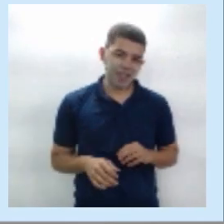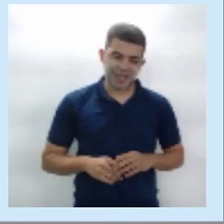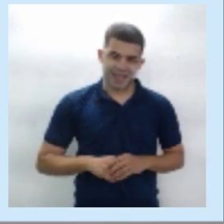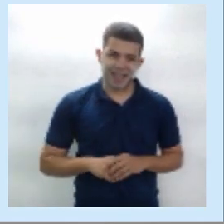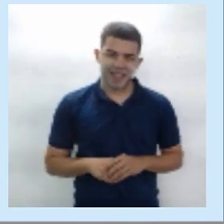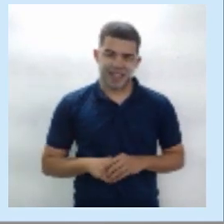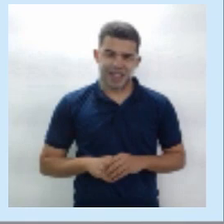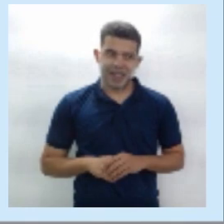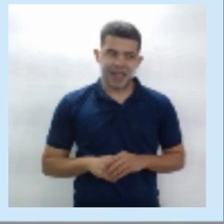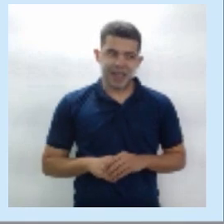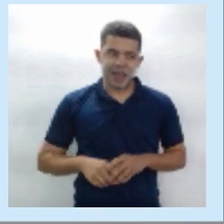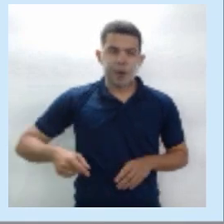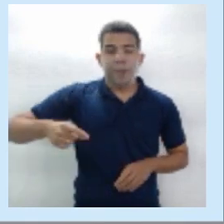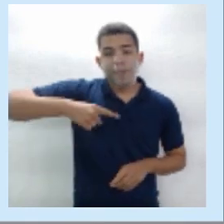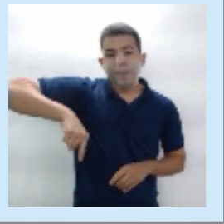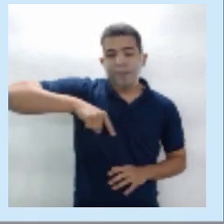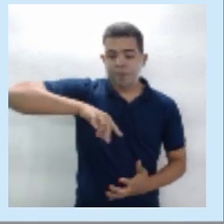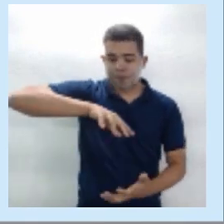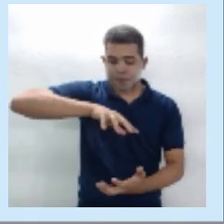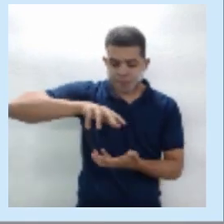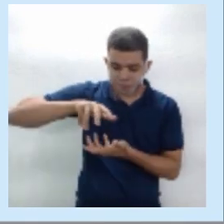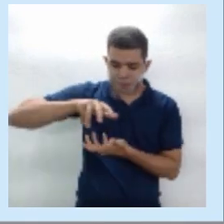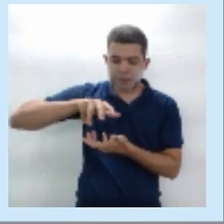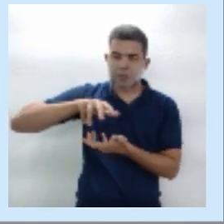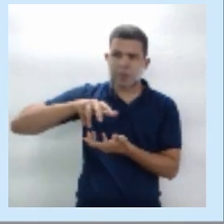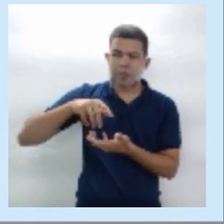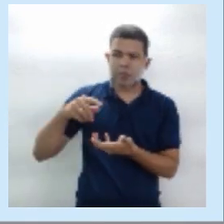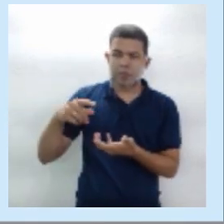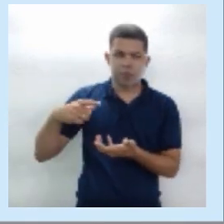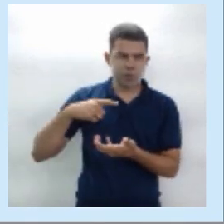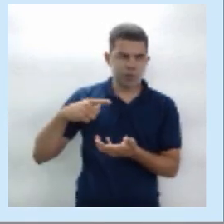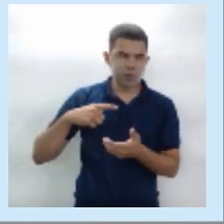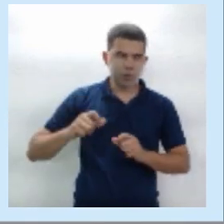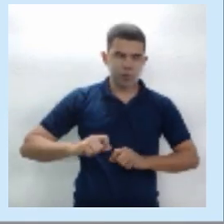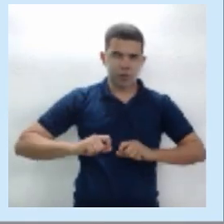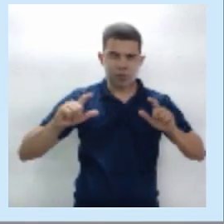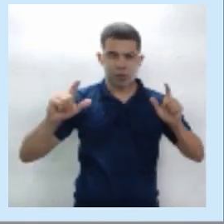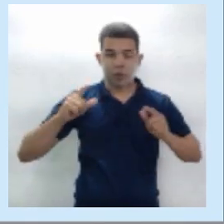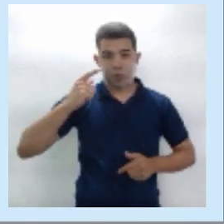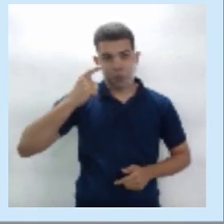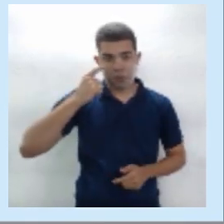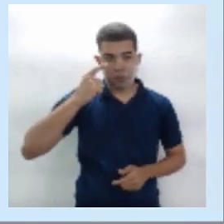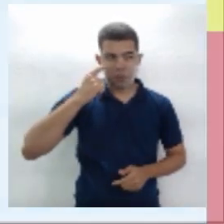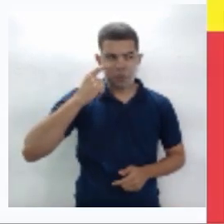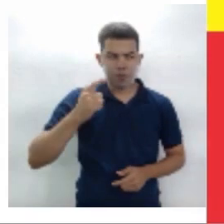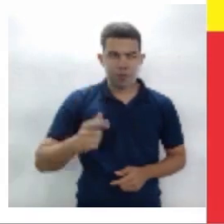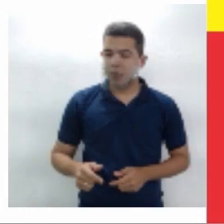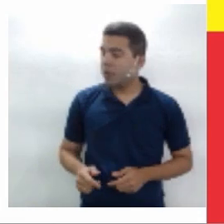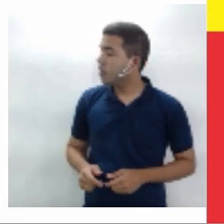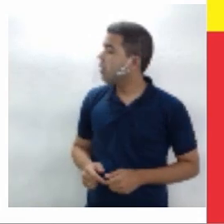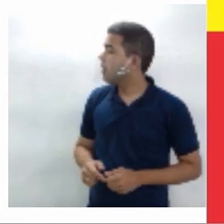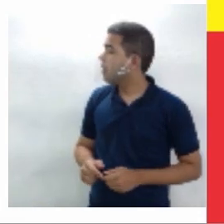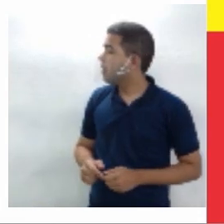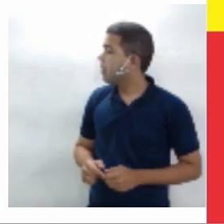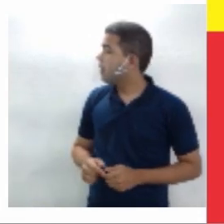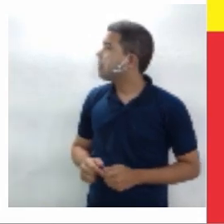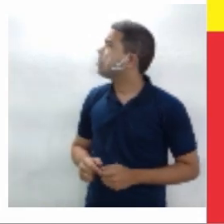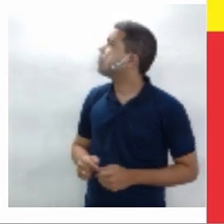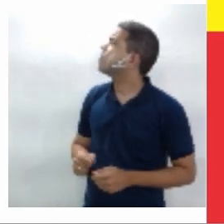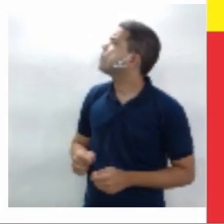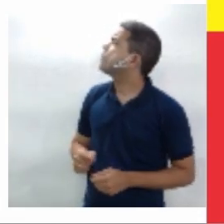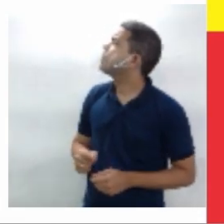Então, no nosso planeta, né, nessa imagem que eu gostaria que vocês observassem, né,